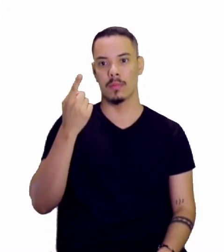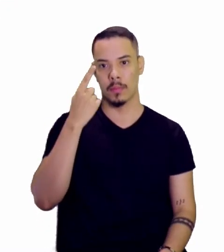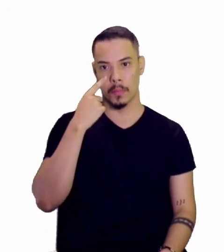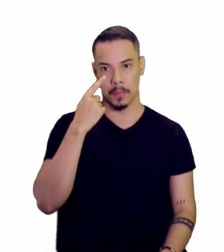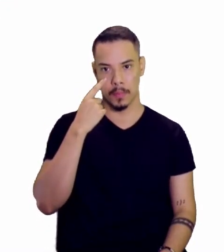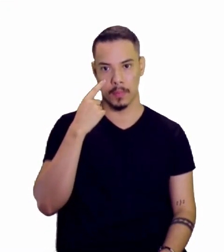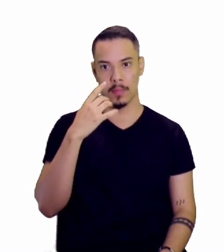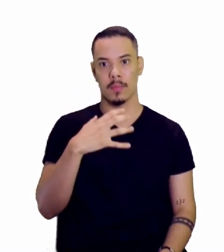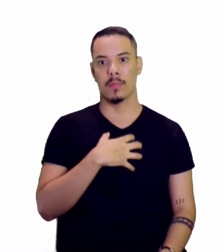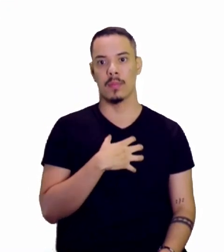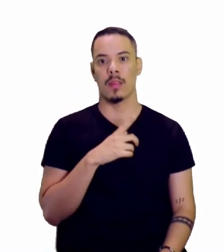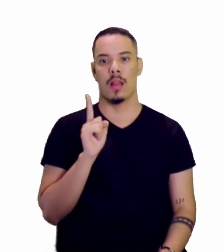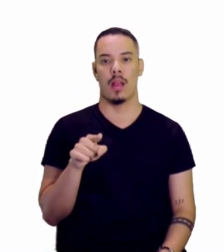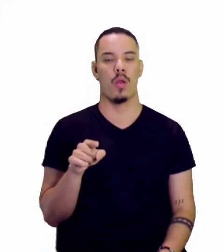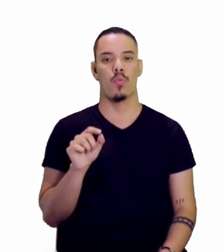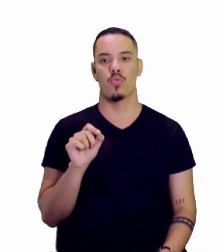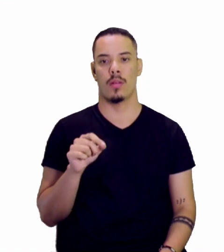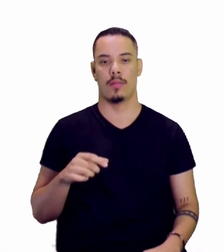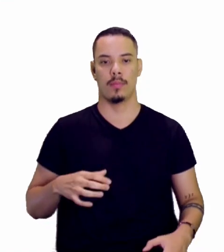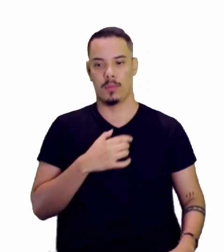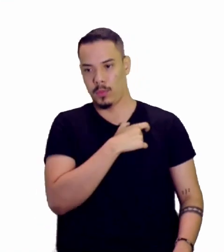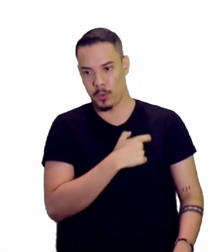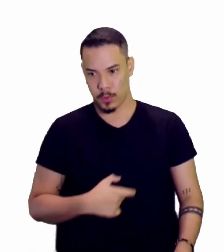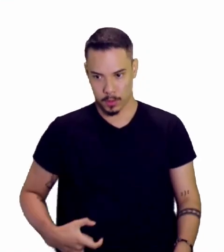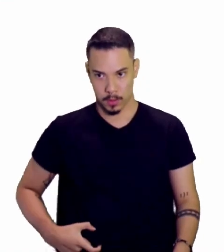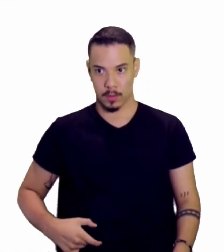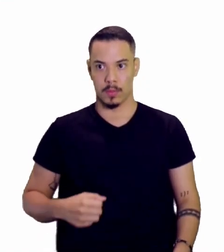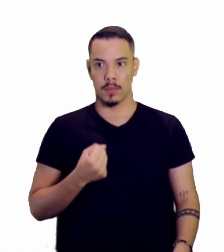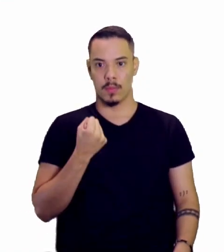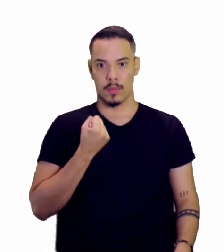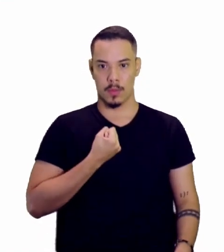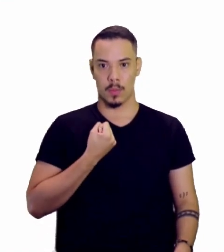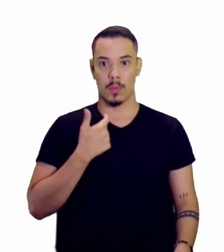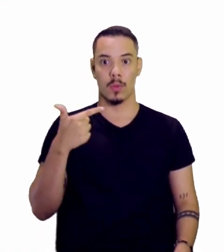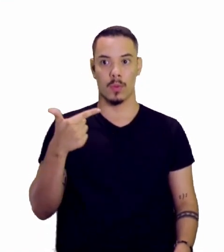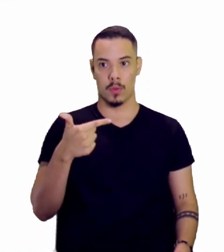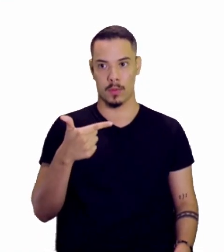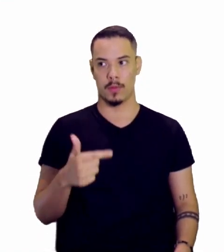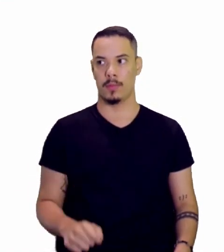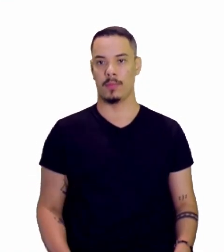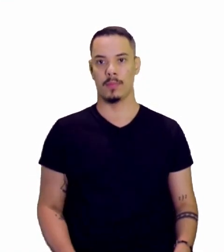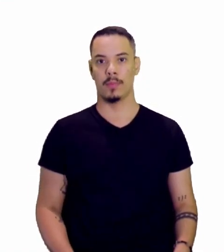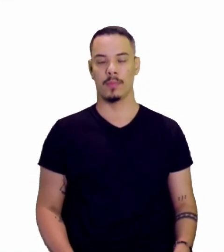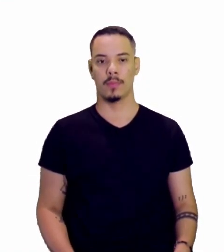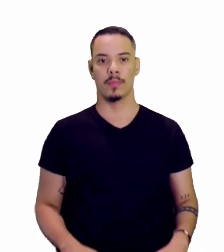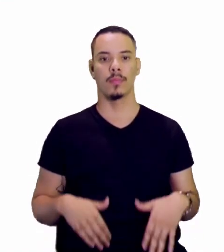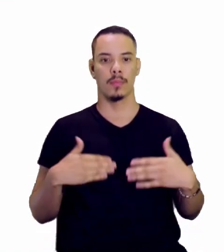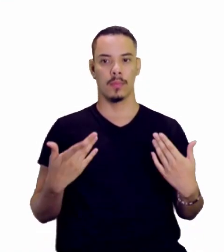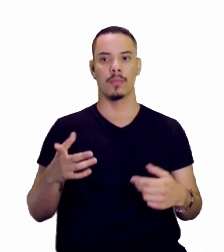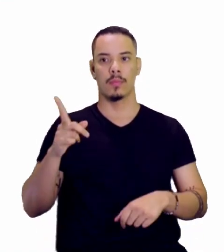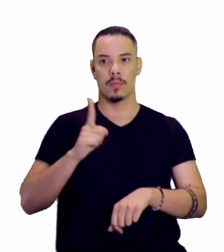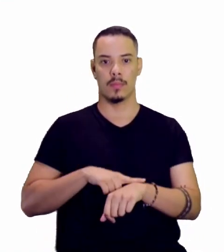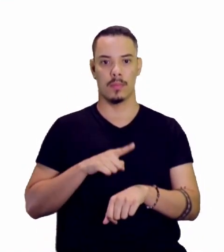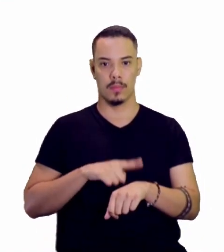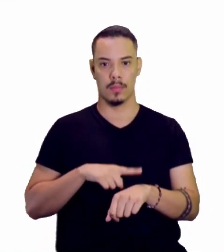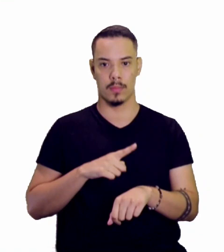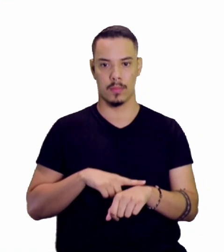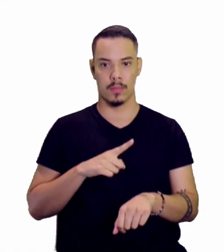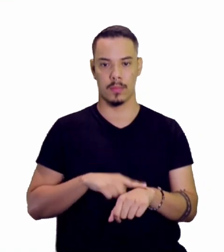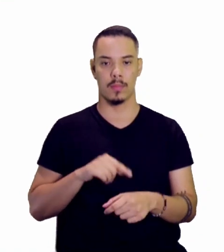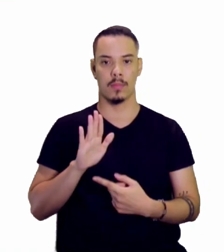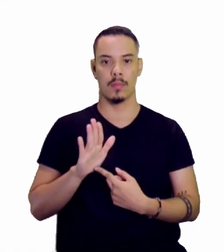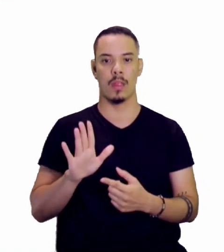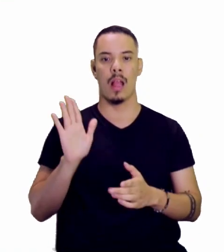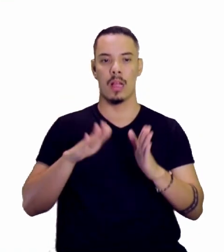o cinto 2. Ó, a gente pode ver, né, Décio? Assim, isso. Olha só o tempo aqui, ó. Tá retardando